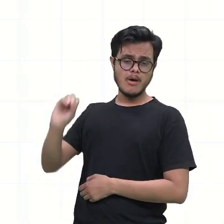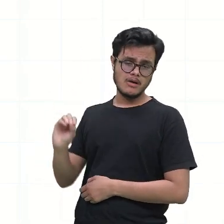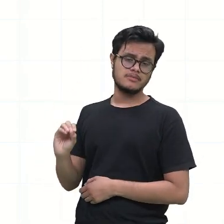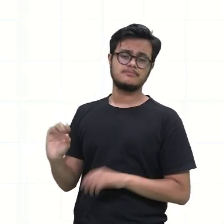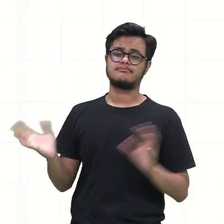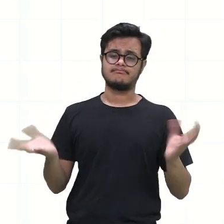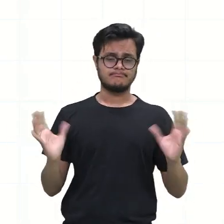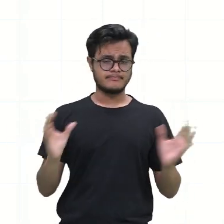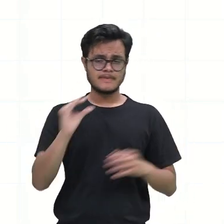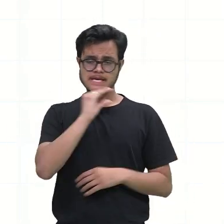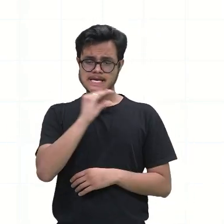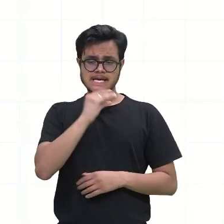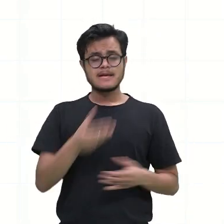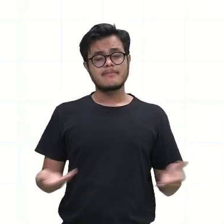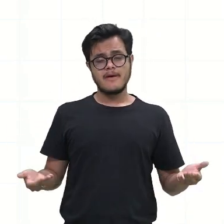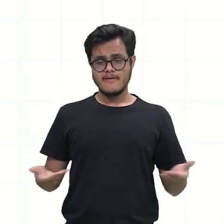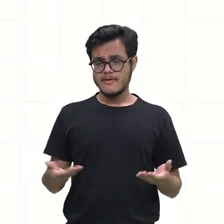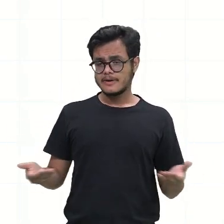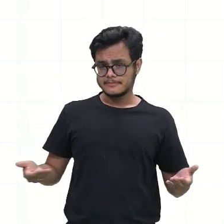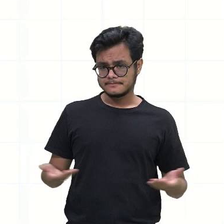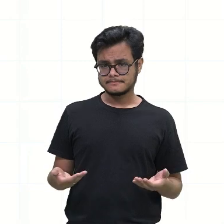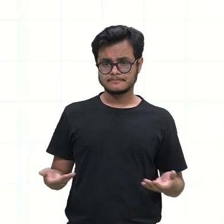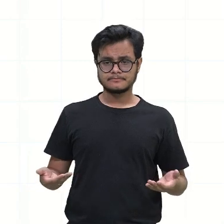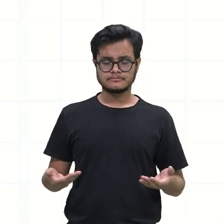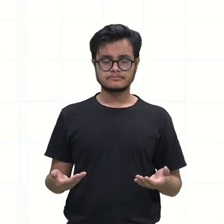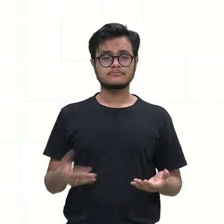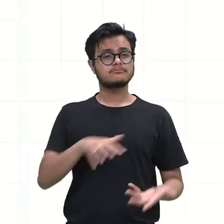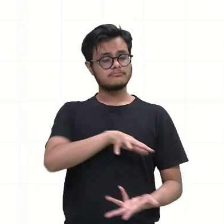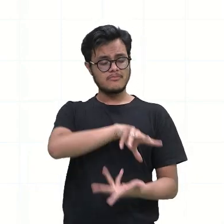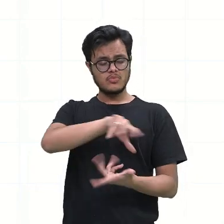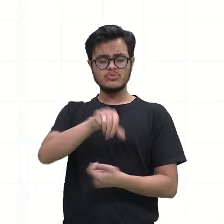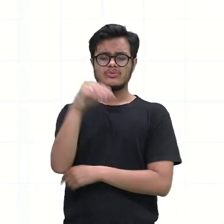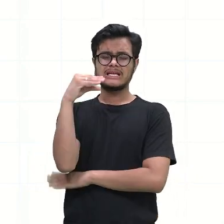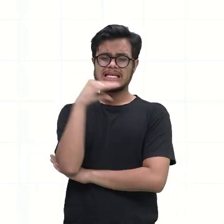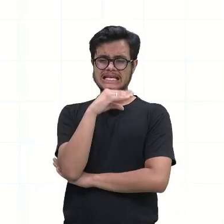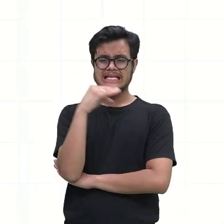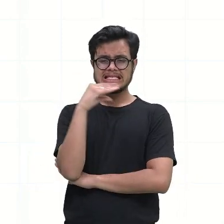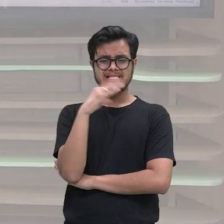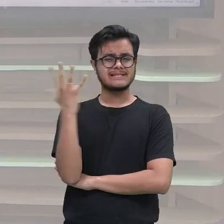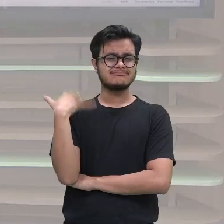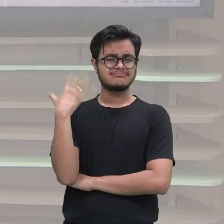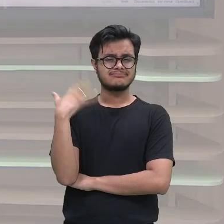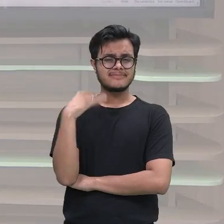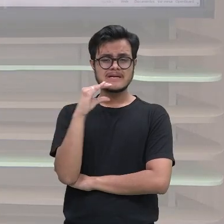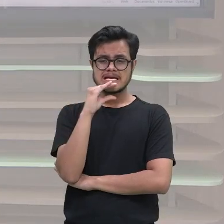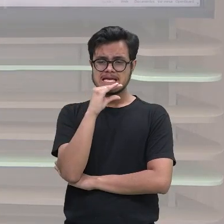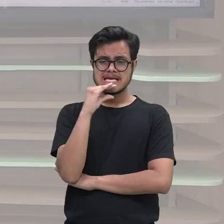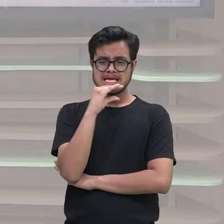tempo presente. Olha só. Nosso planeta está